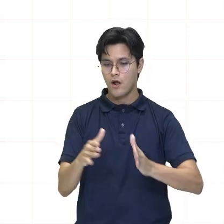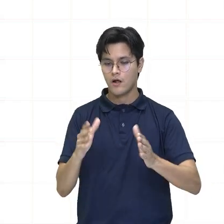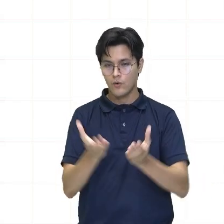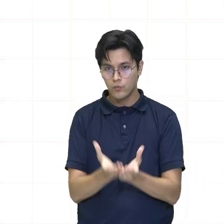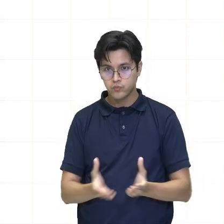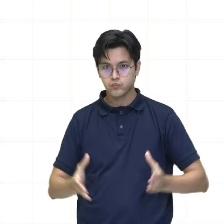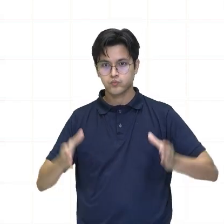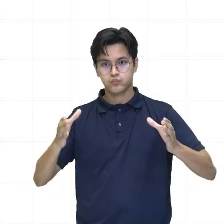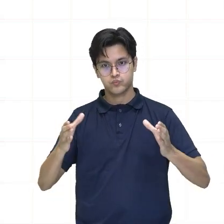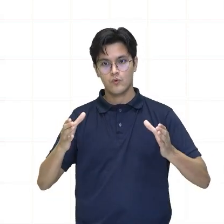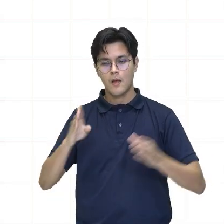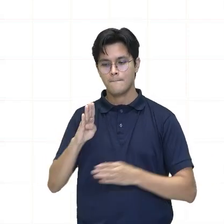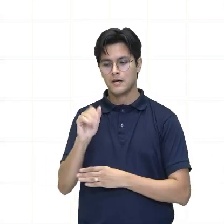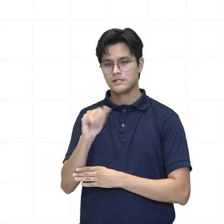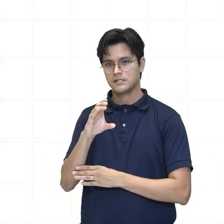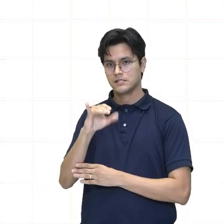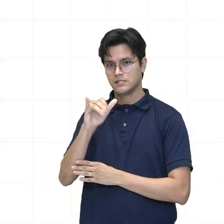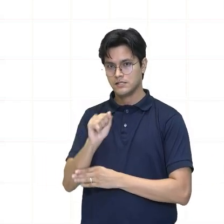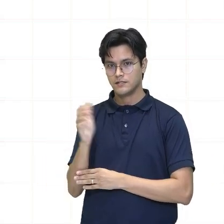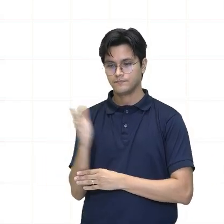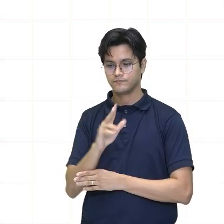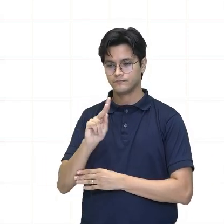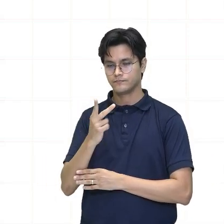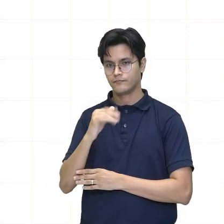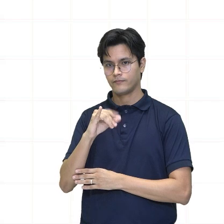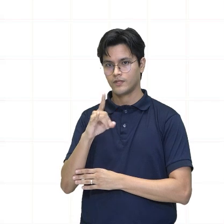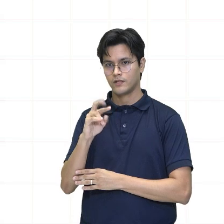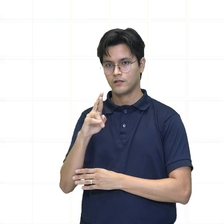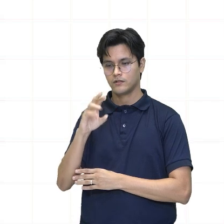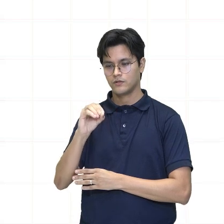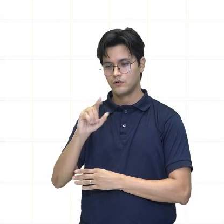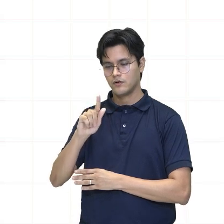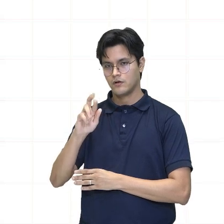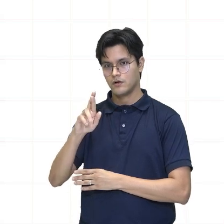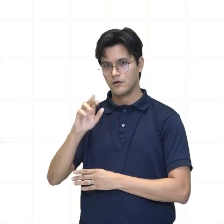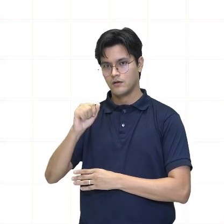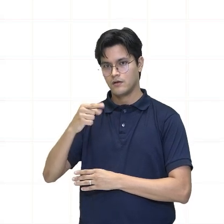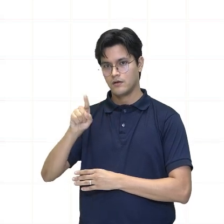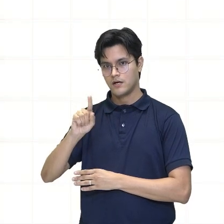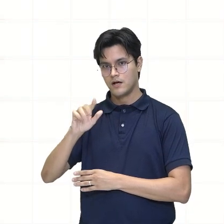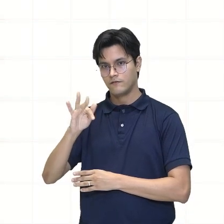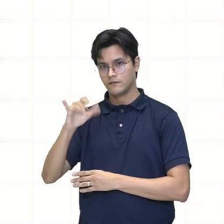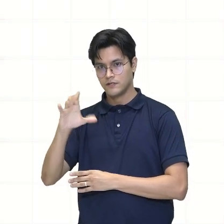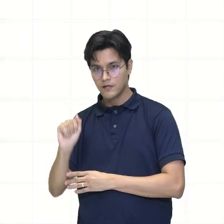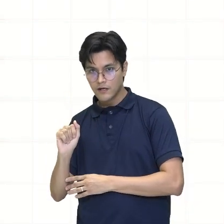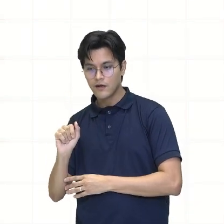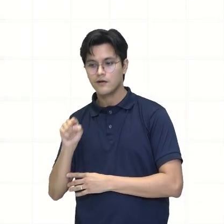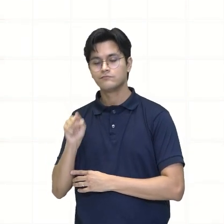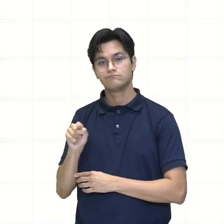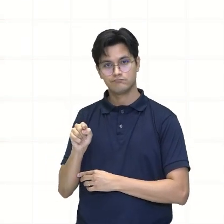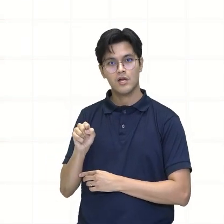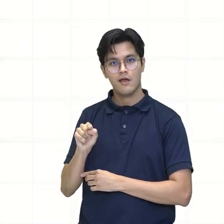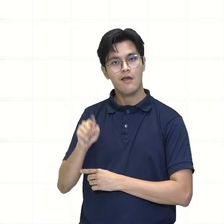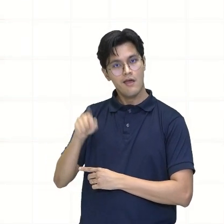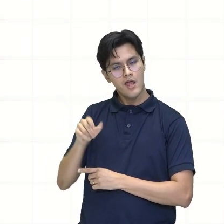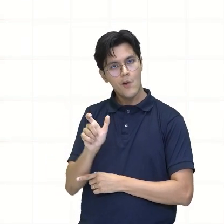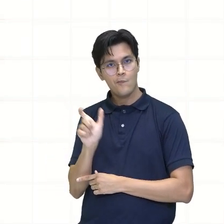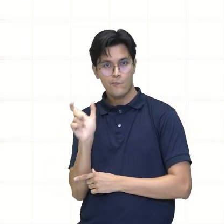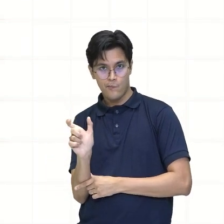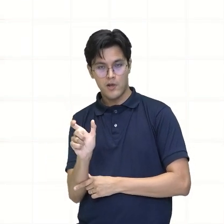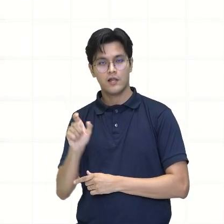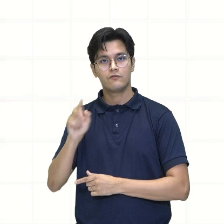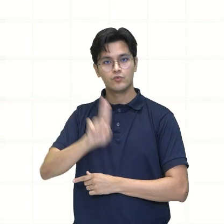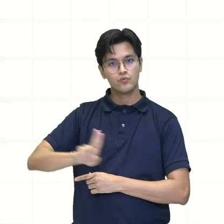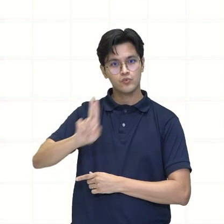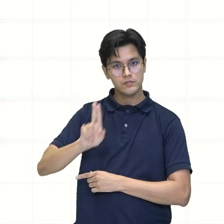termo utilizado aí para caracterizar, tá bom? Uma porção do território, e